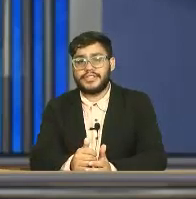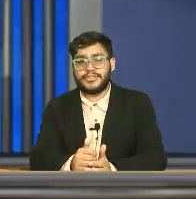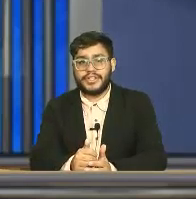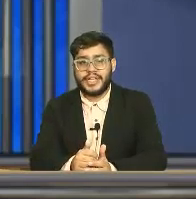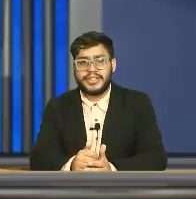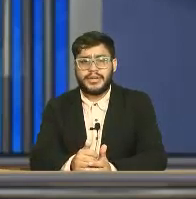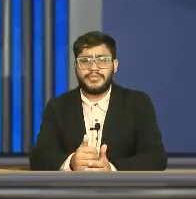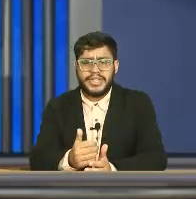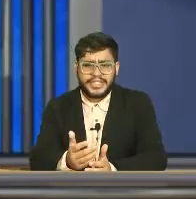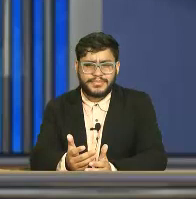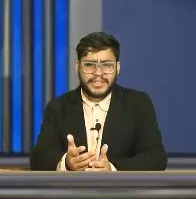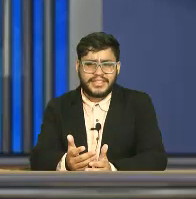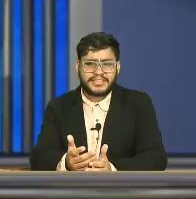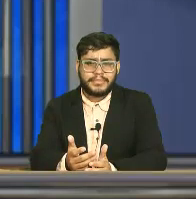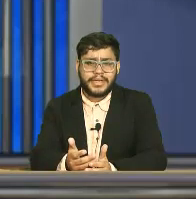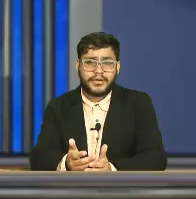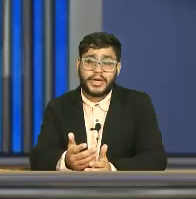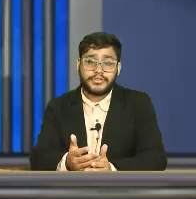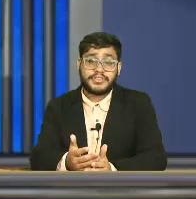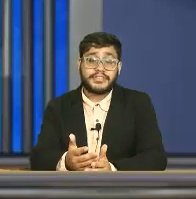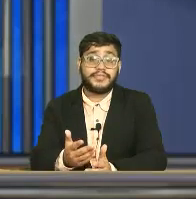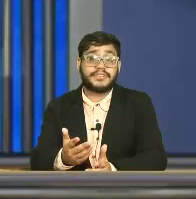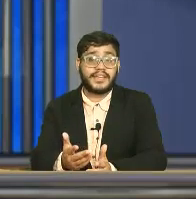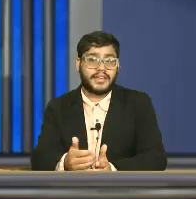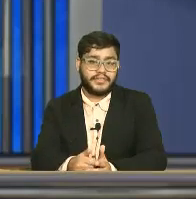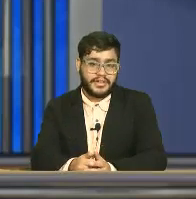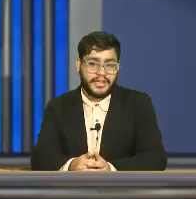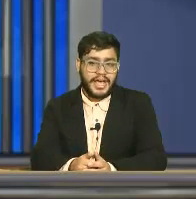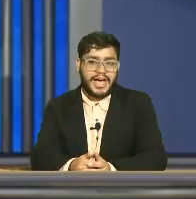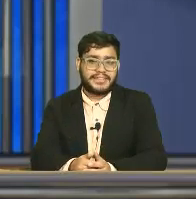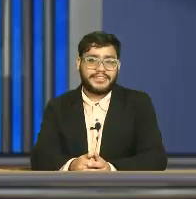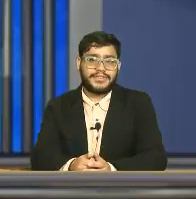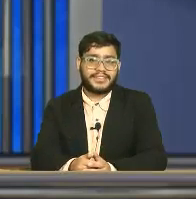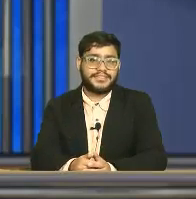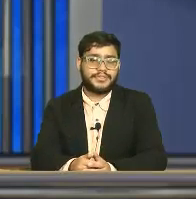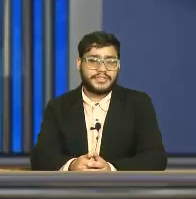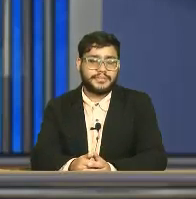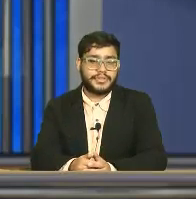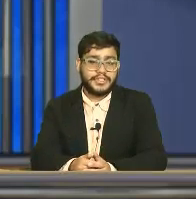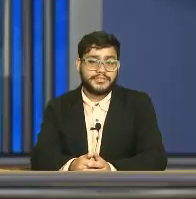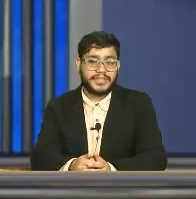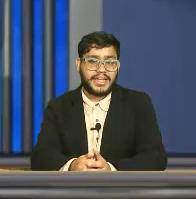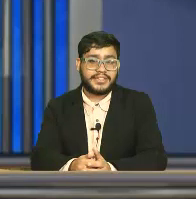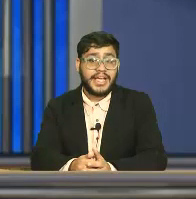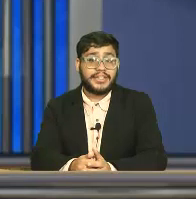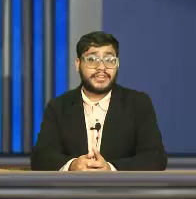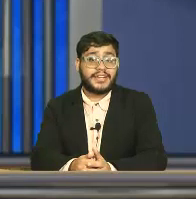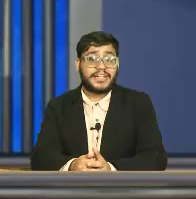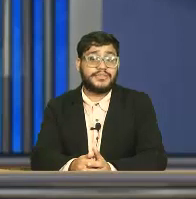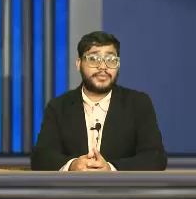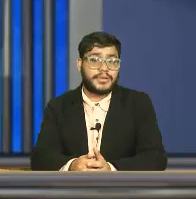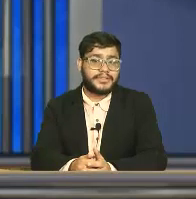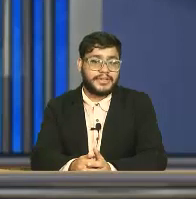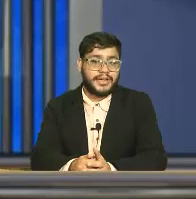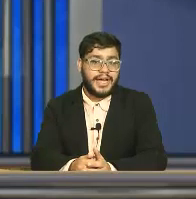comentários e sugestões. Teremos um grande prazer em saber qual é a notícia que você quer ver. Assistam essas e outras importantes matérias em nossa